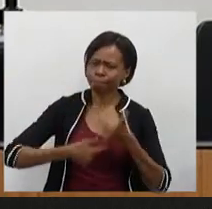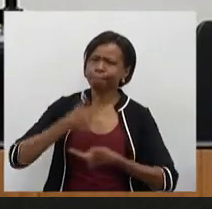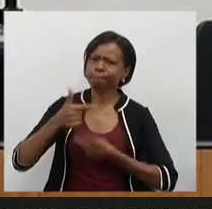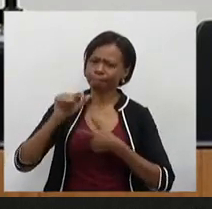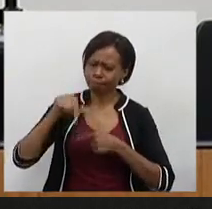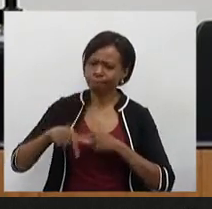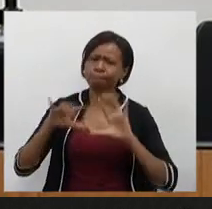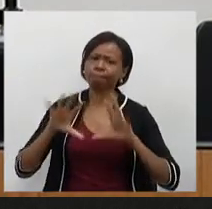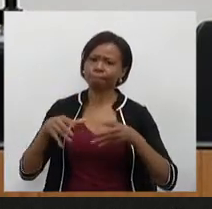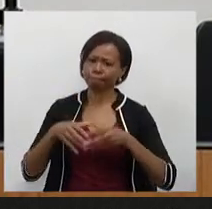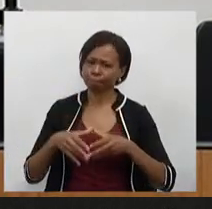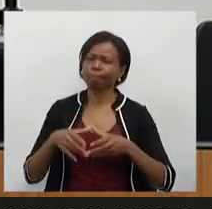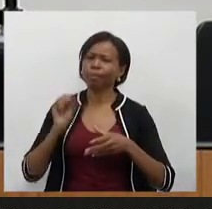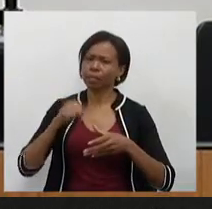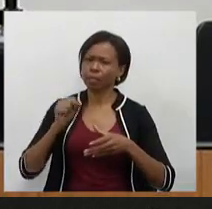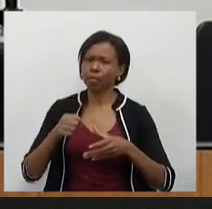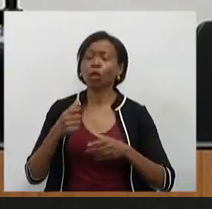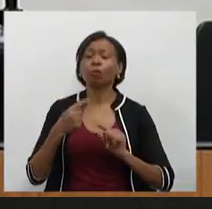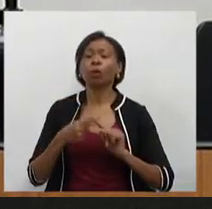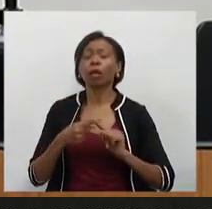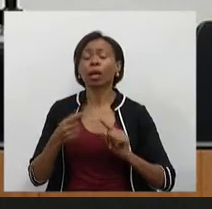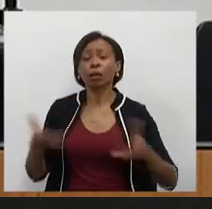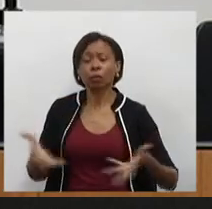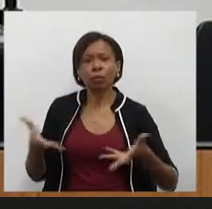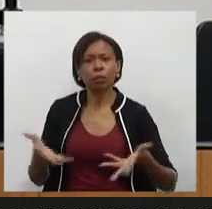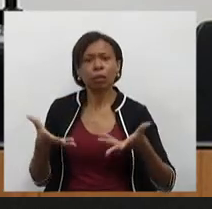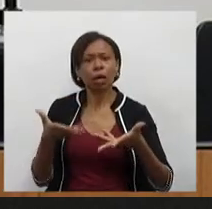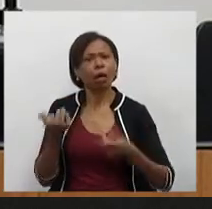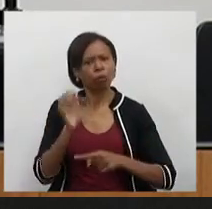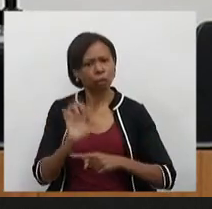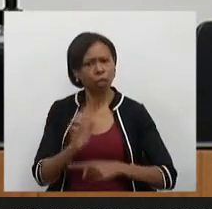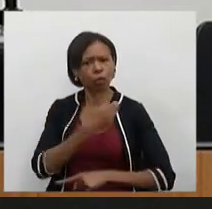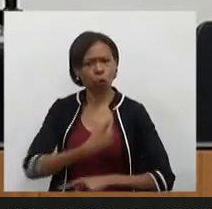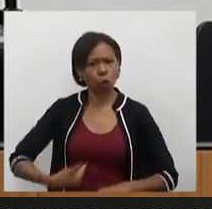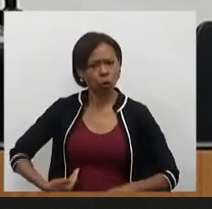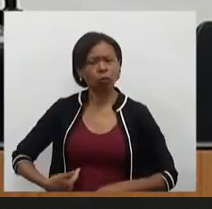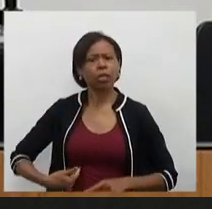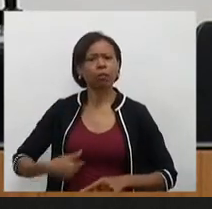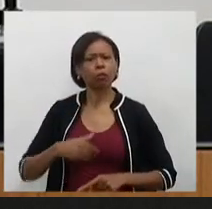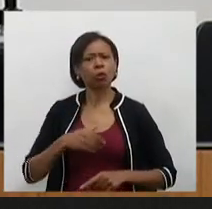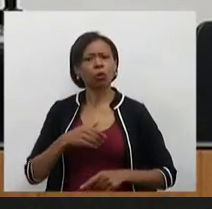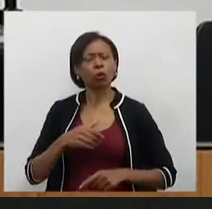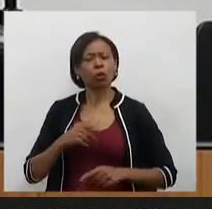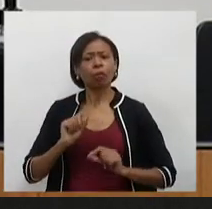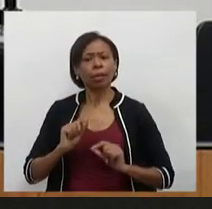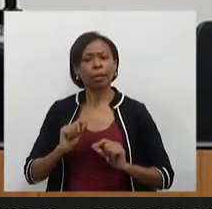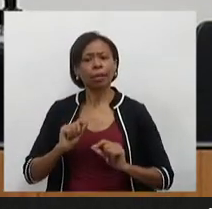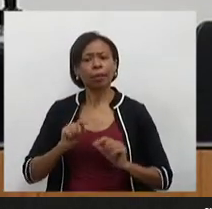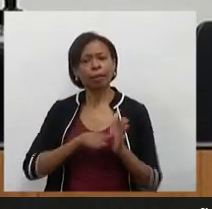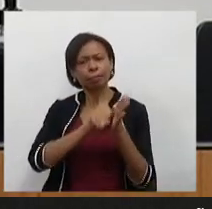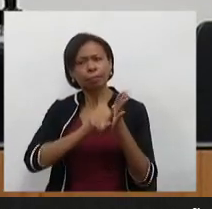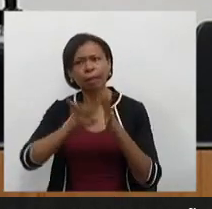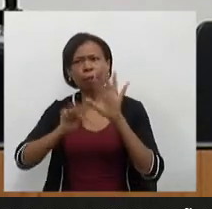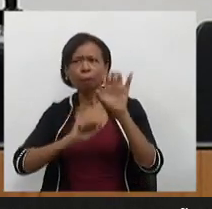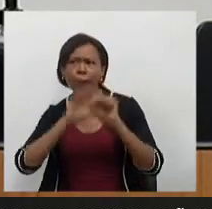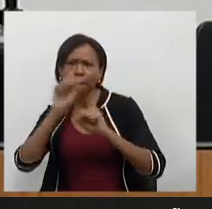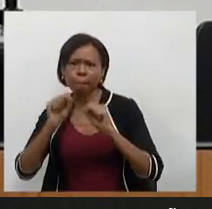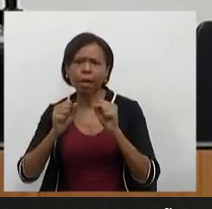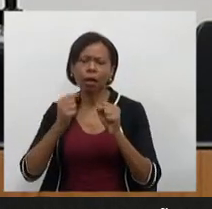possa sensibilizar o Estado, Janaína, Duílio, para fazer esse levantamento e, quem sabe, né, se